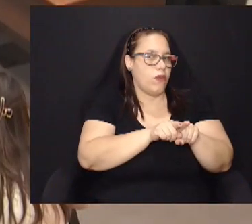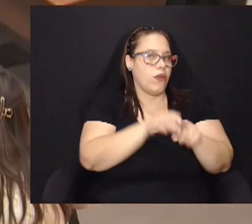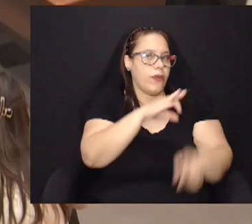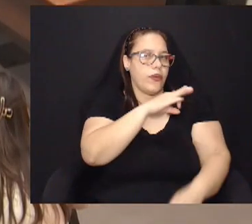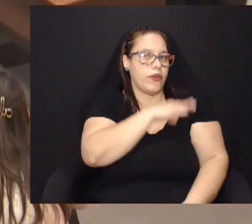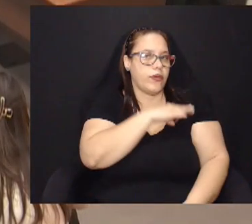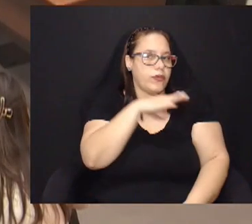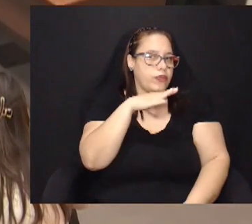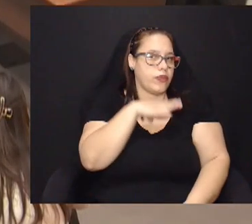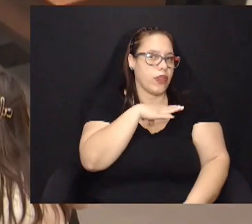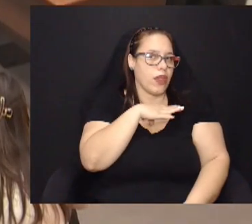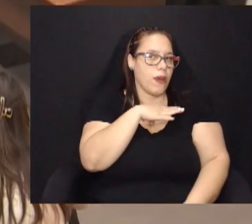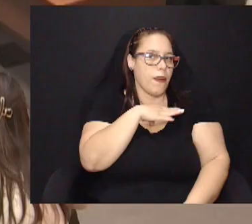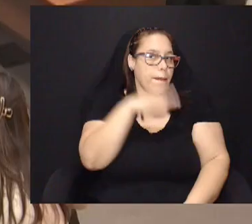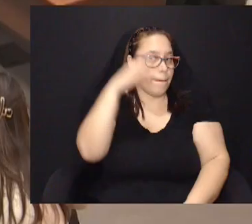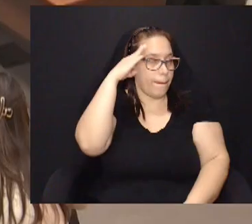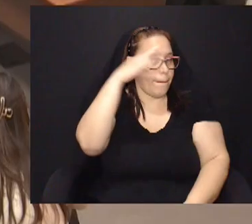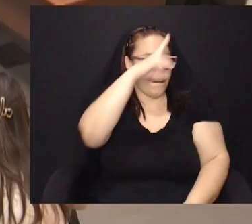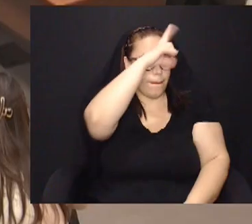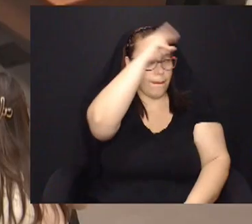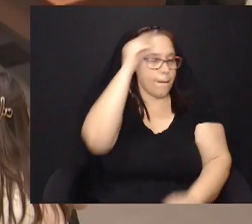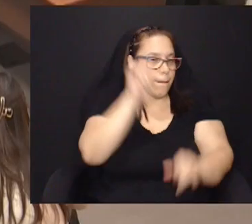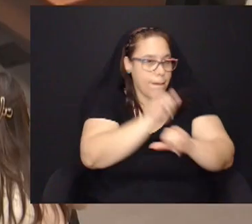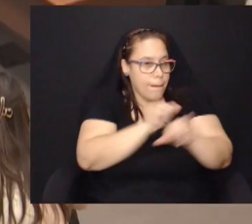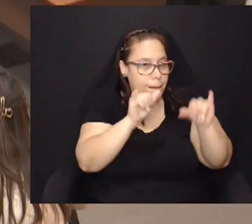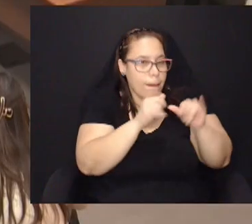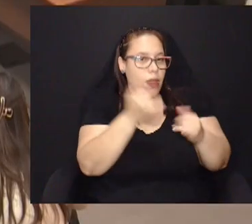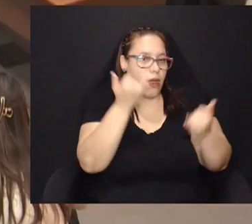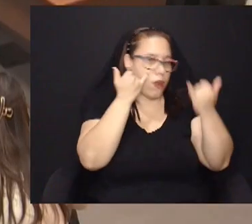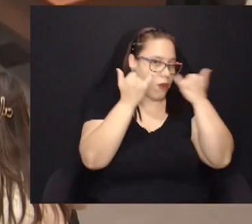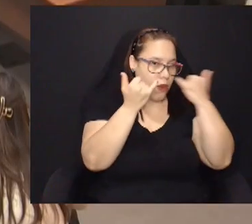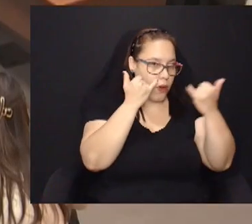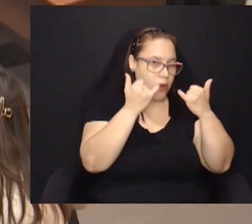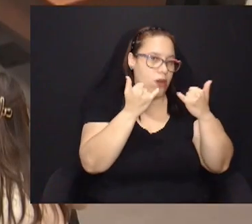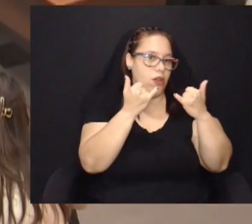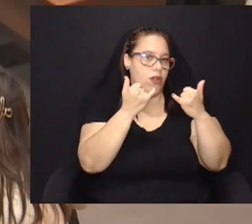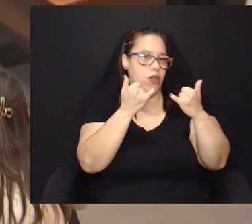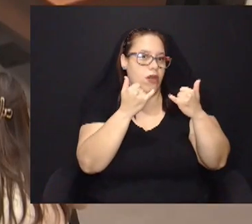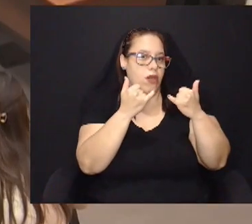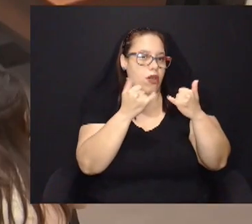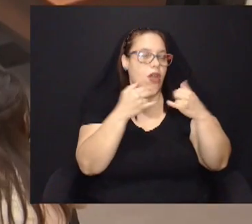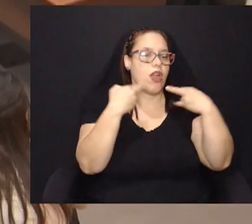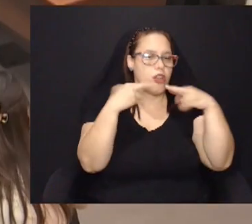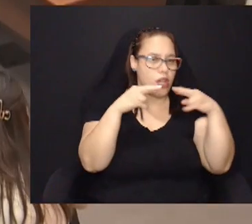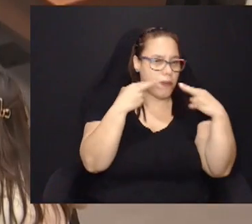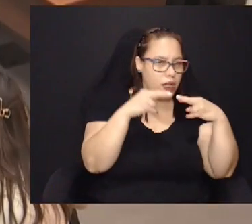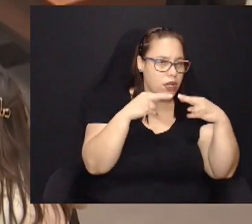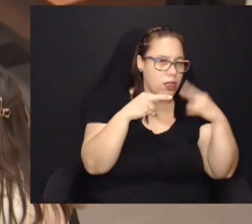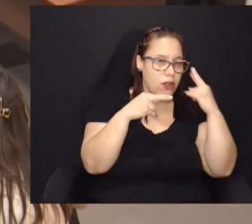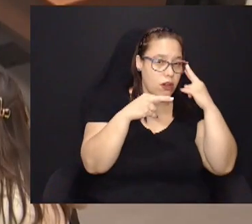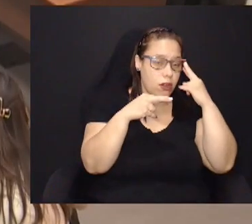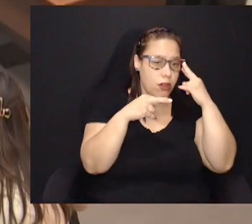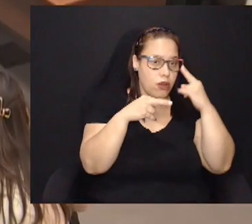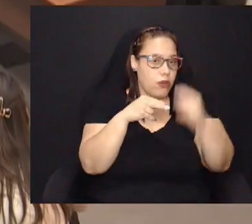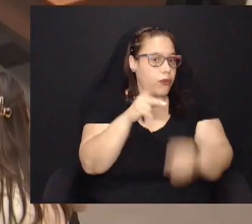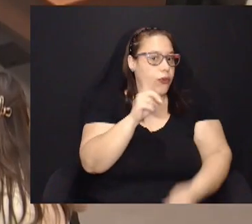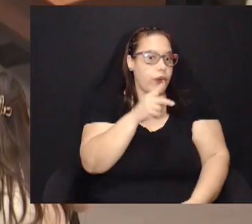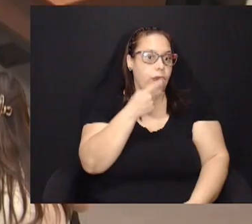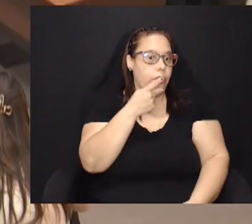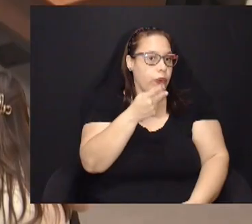Municipal, principalmente quando a Prefeitura divulgava algumas informações na mídia de reclamações, ela não falava as